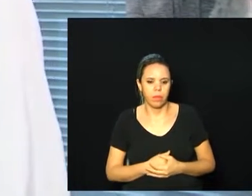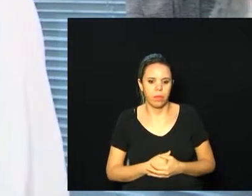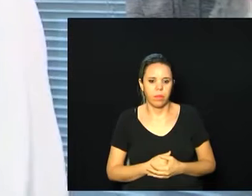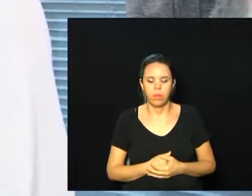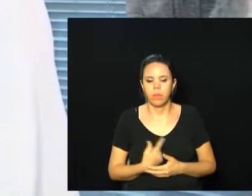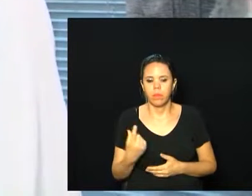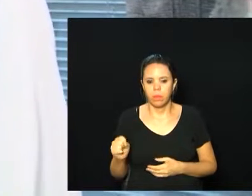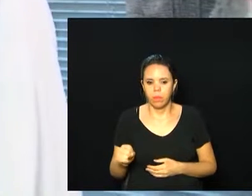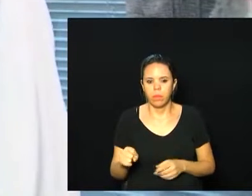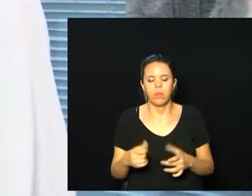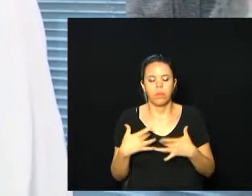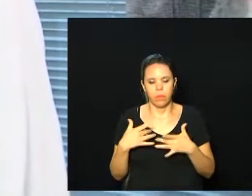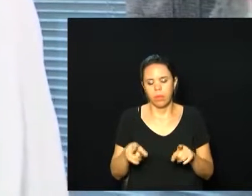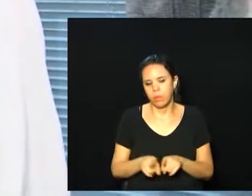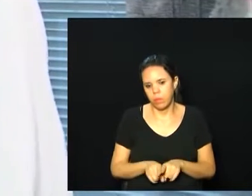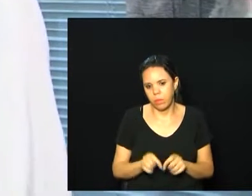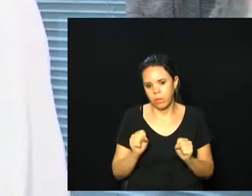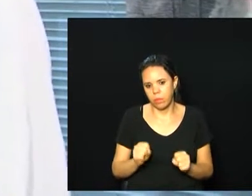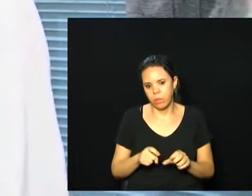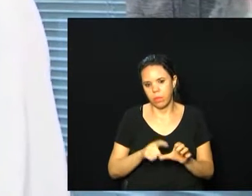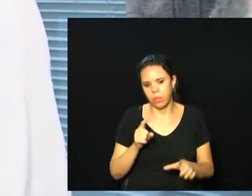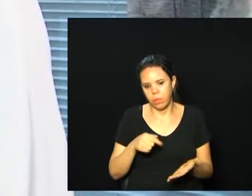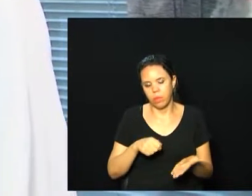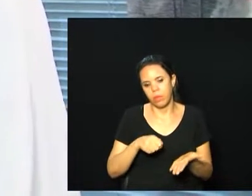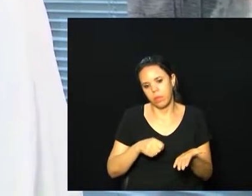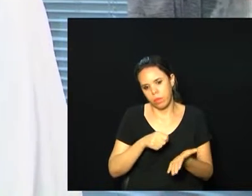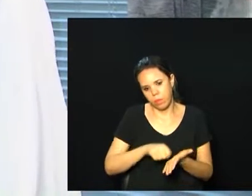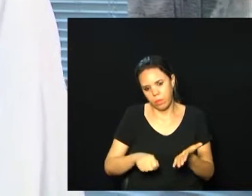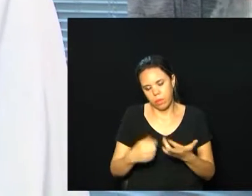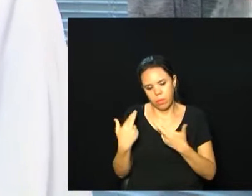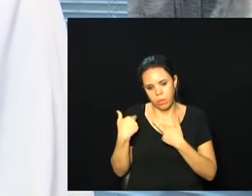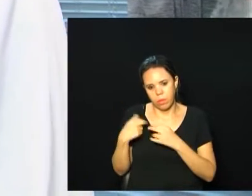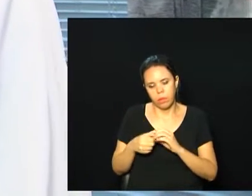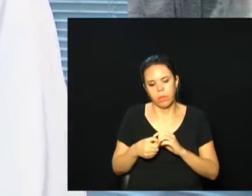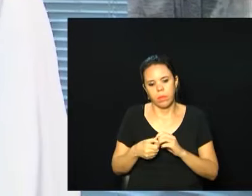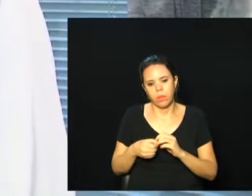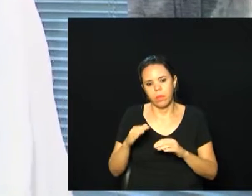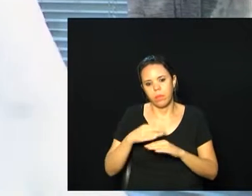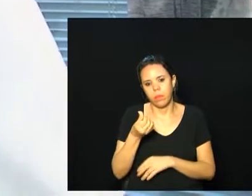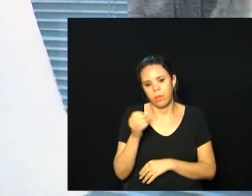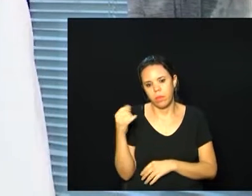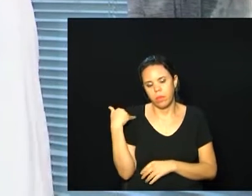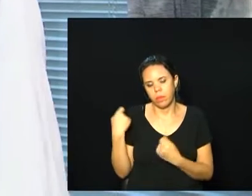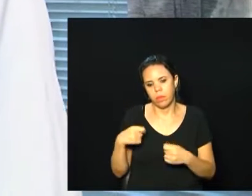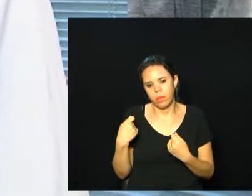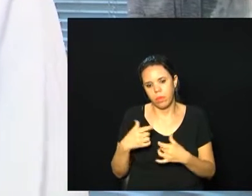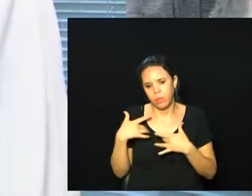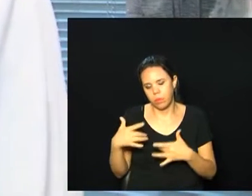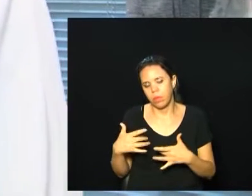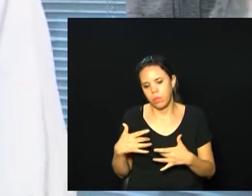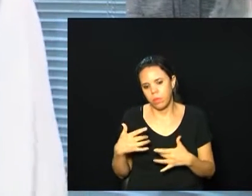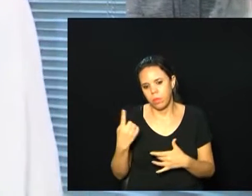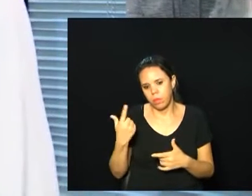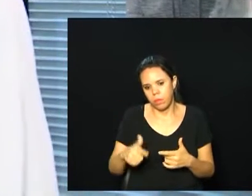18 pode doar também com a autorização do responsável, e os acima de 60 anos precisam ter doado pelo menos